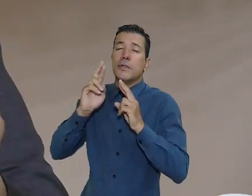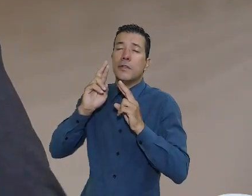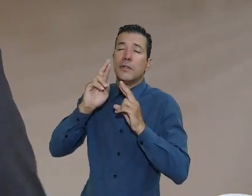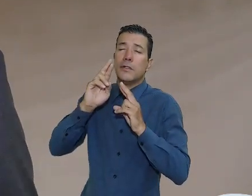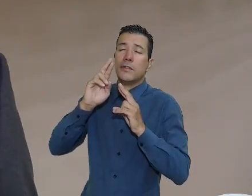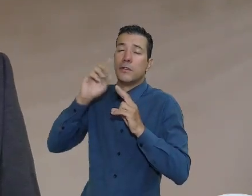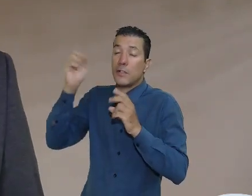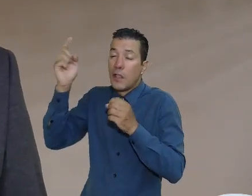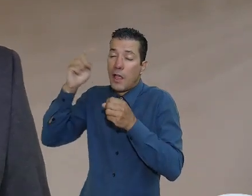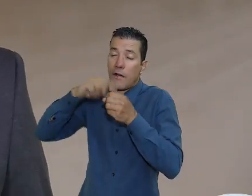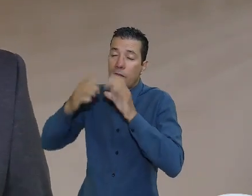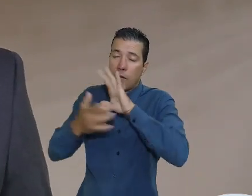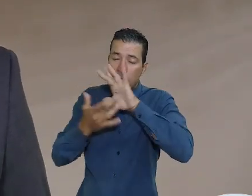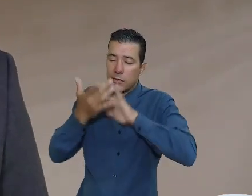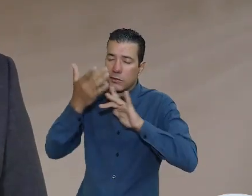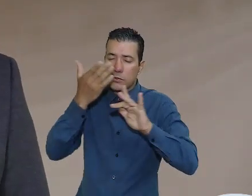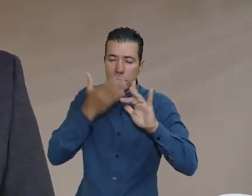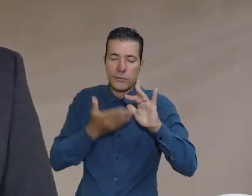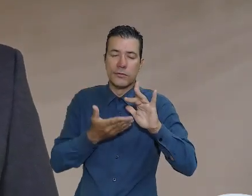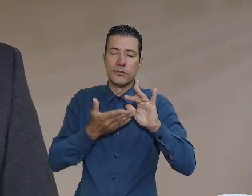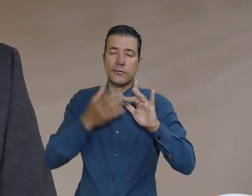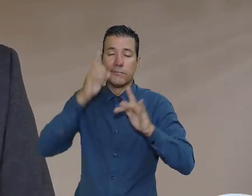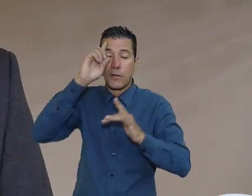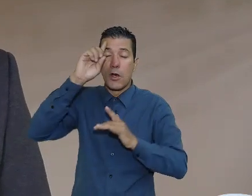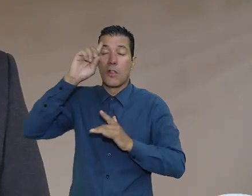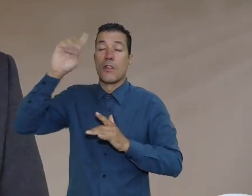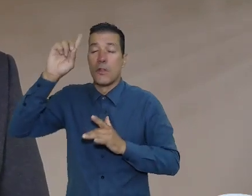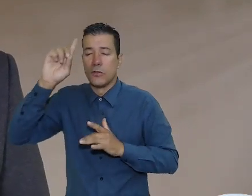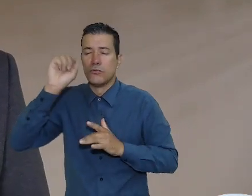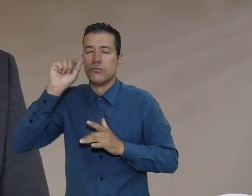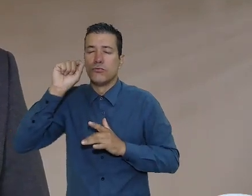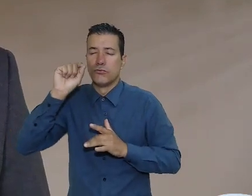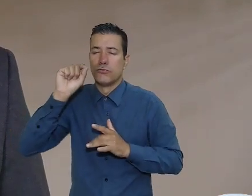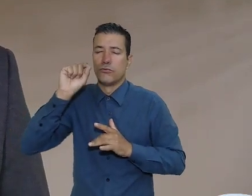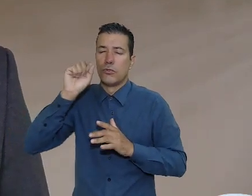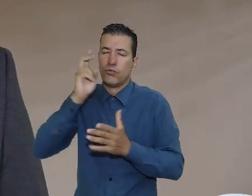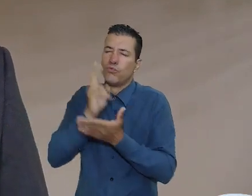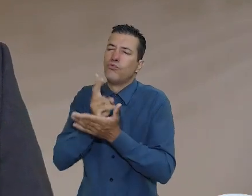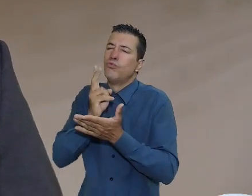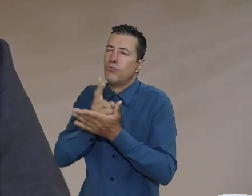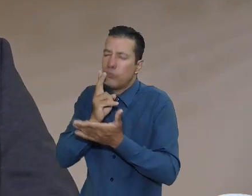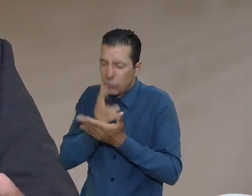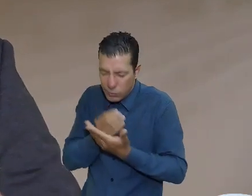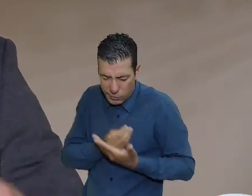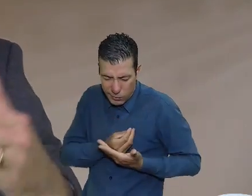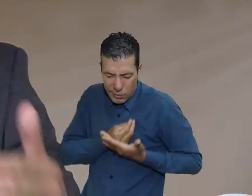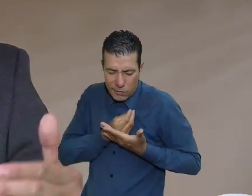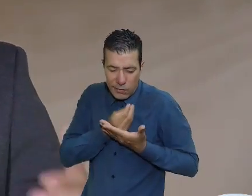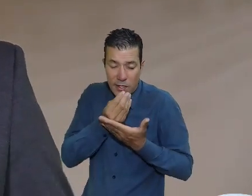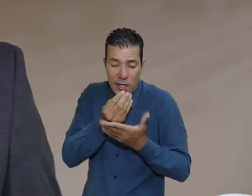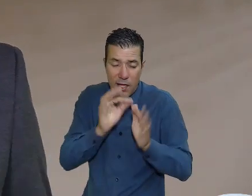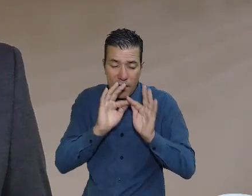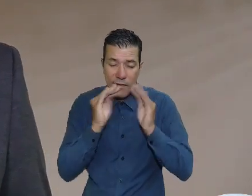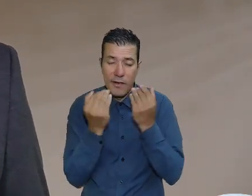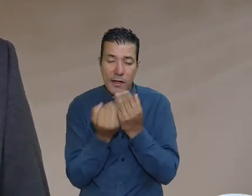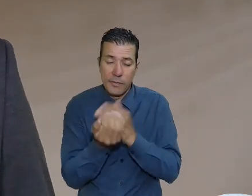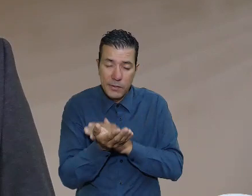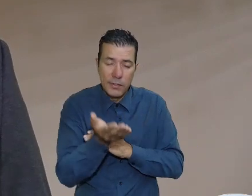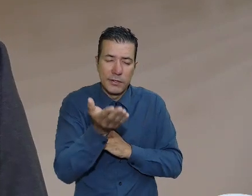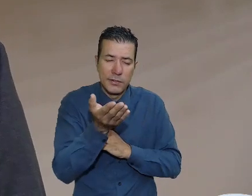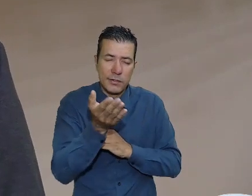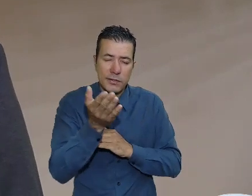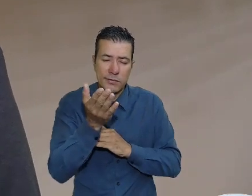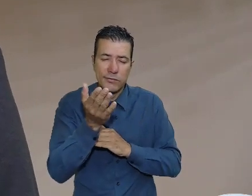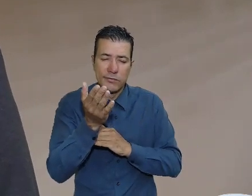do Teu retorno. Muito obrigado, Senhor Deus, que o Senhor possa continuar com cada uma das famílias que agora já nos